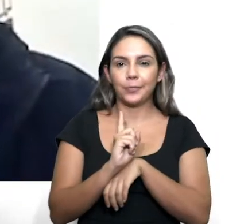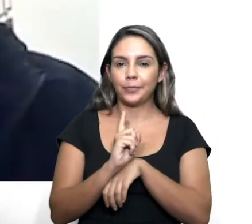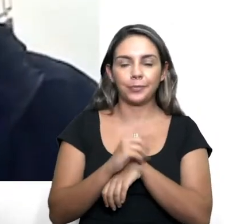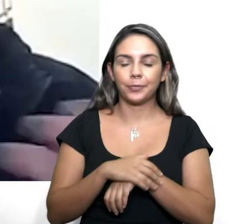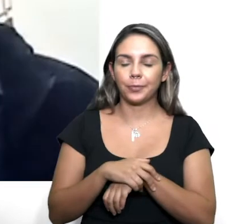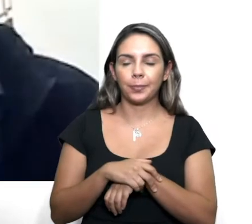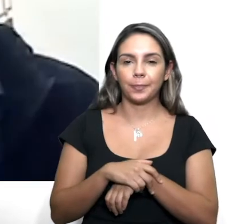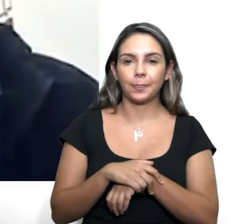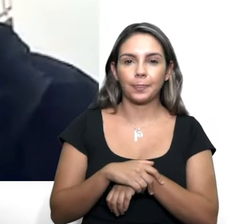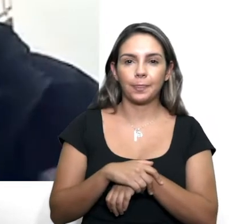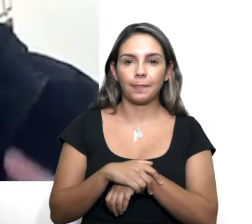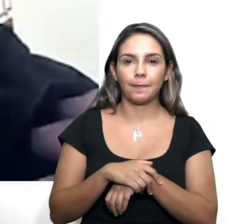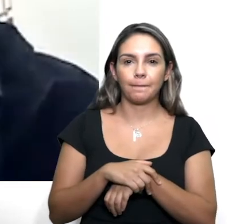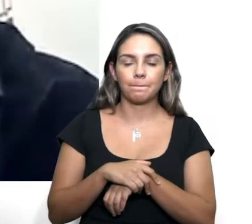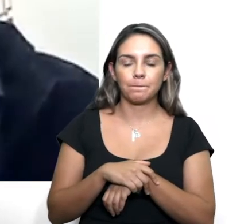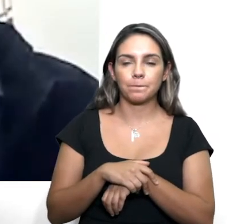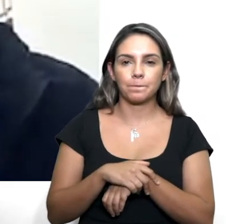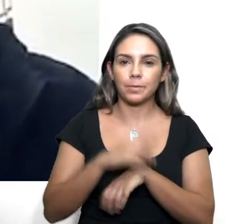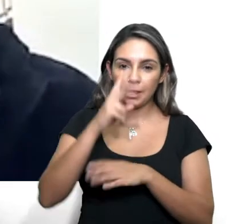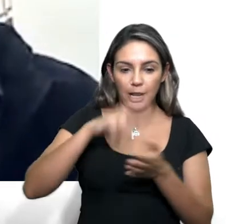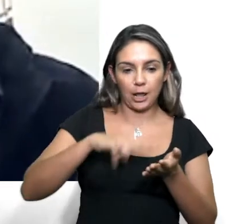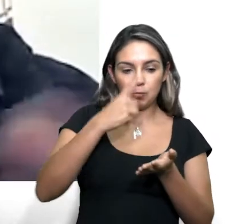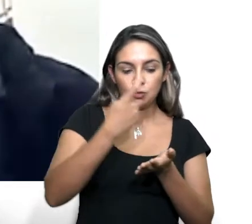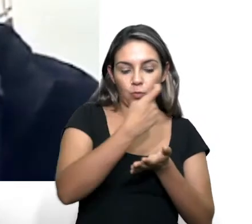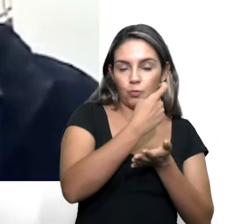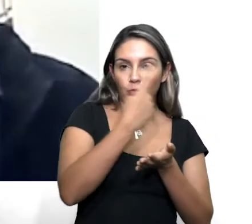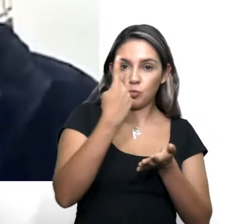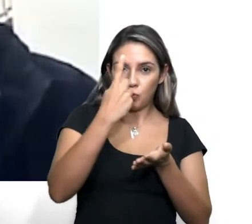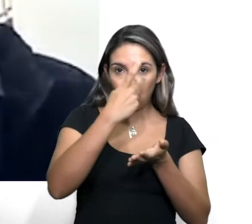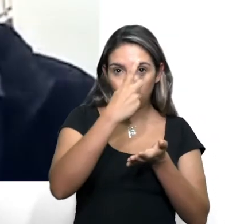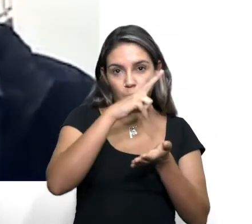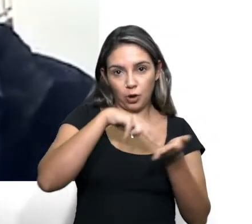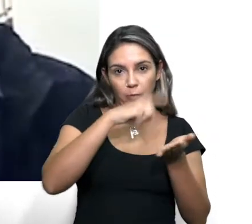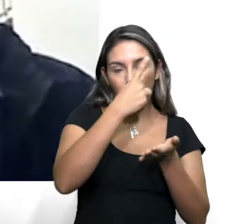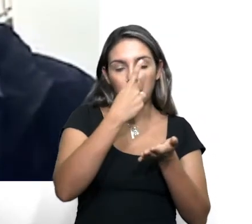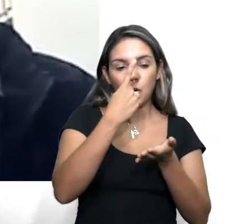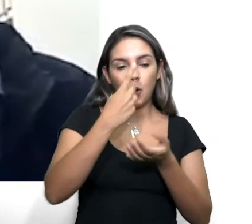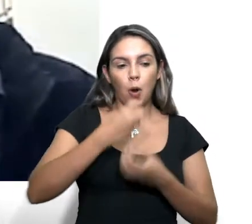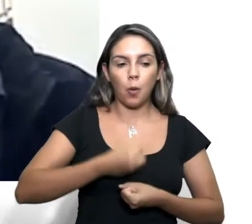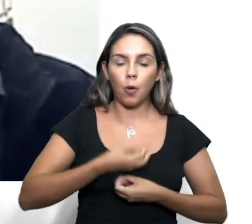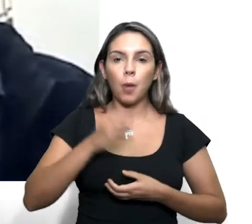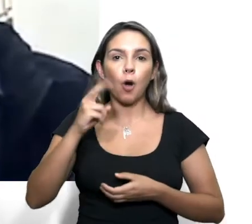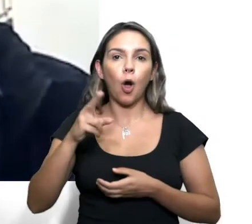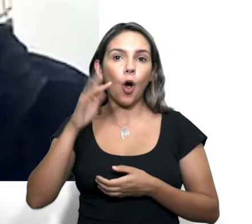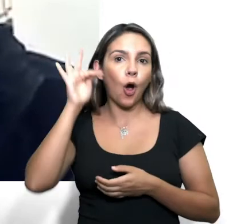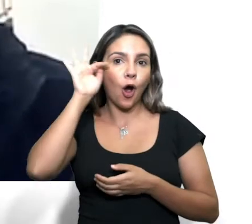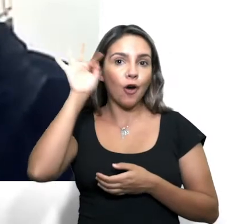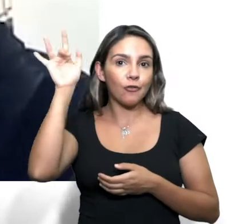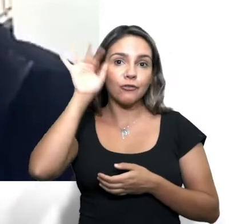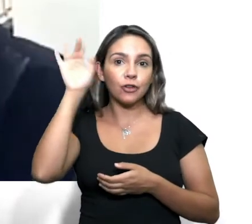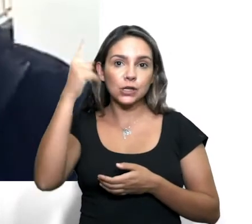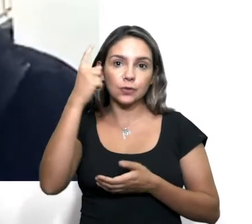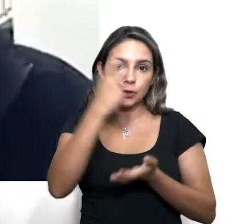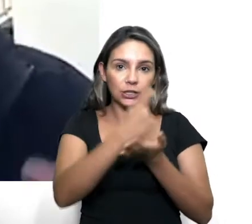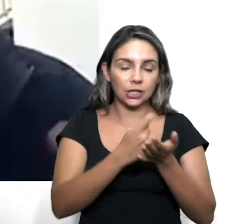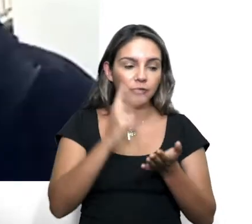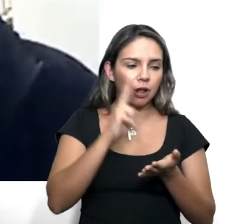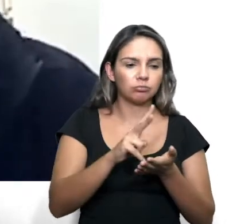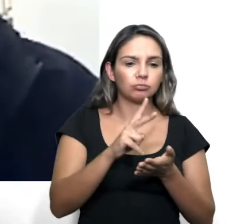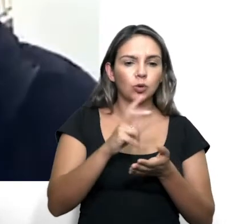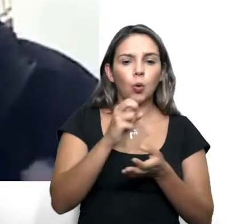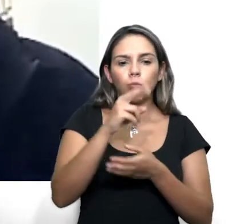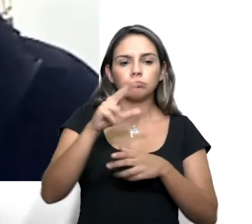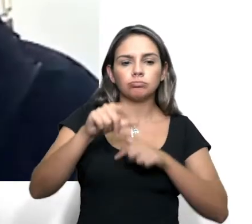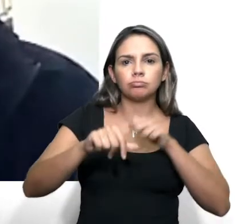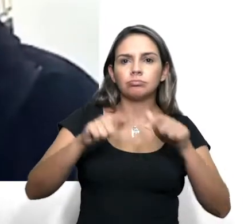interessa lermos um poema, um texto de um filósofo ou vermos uma obra de um artista